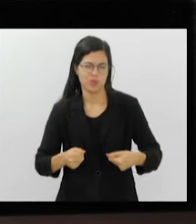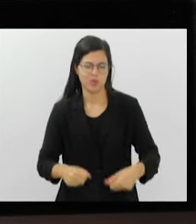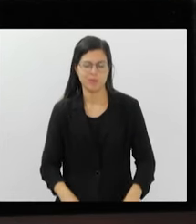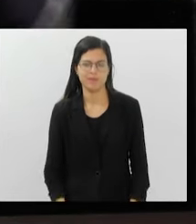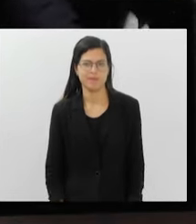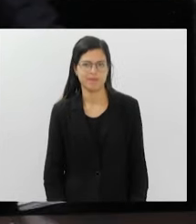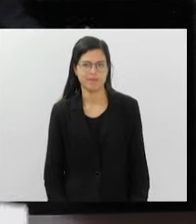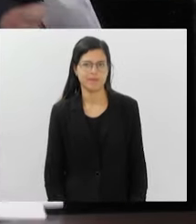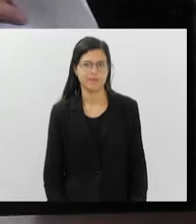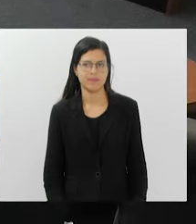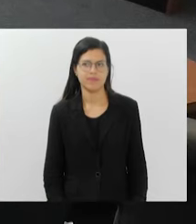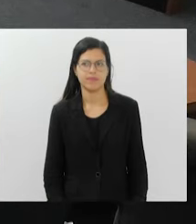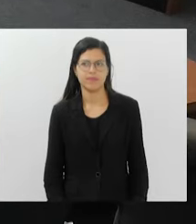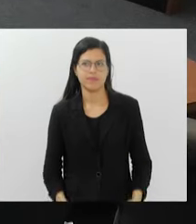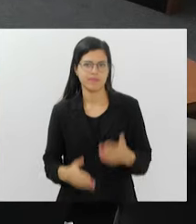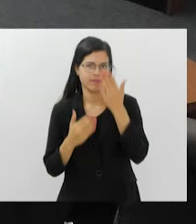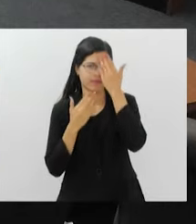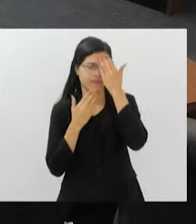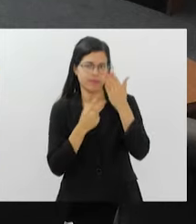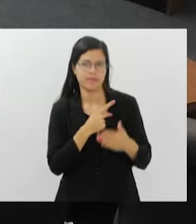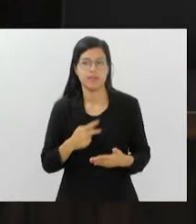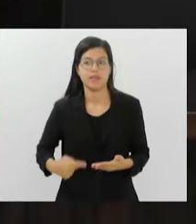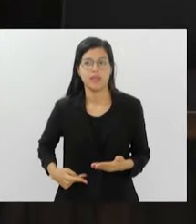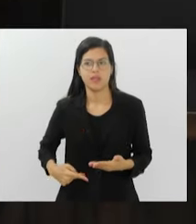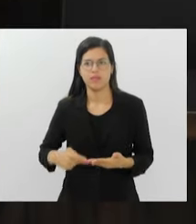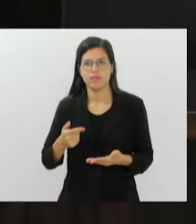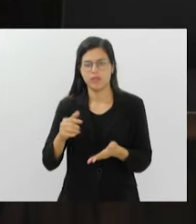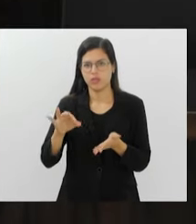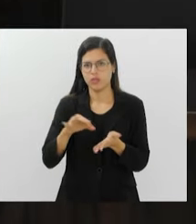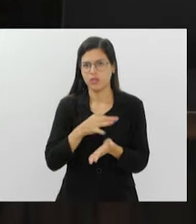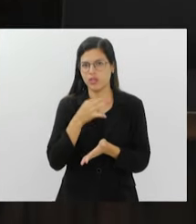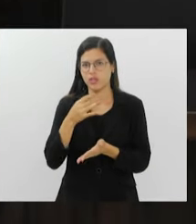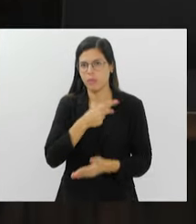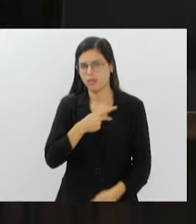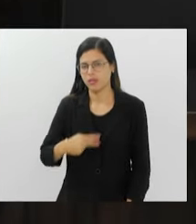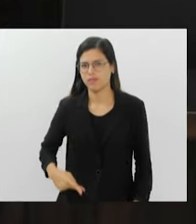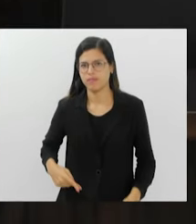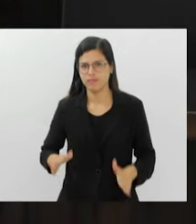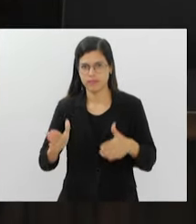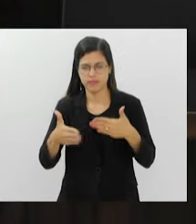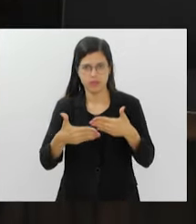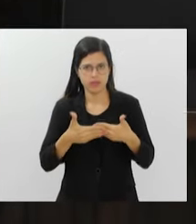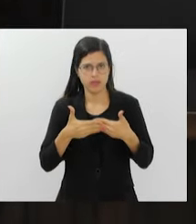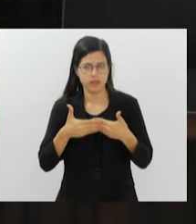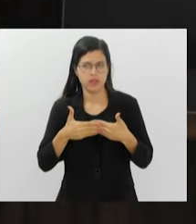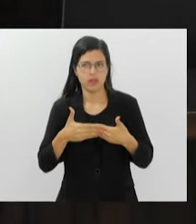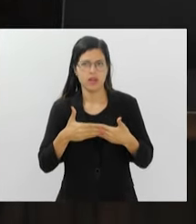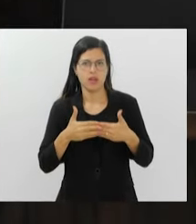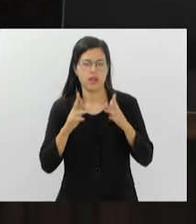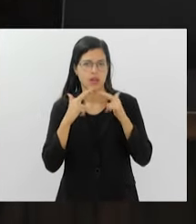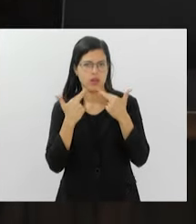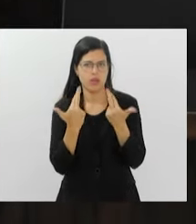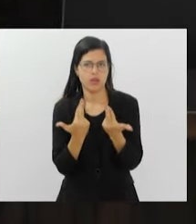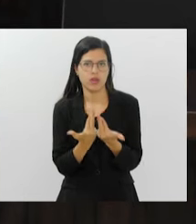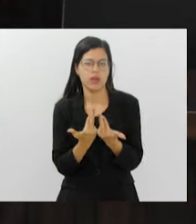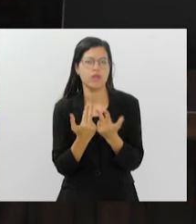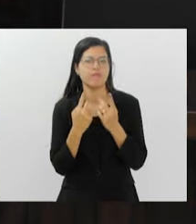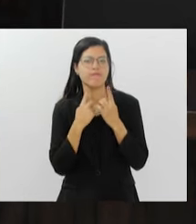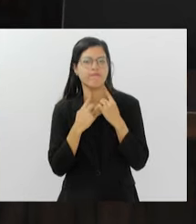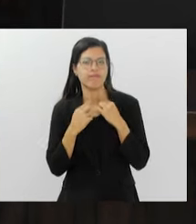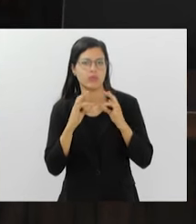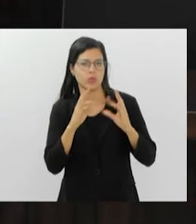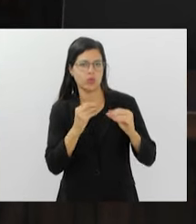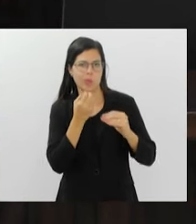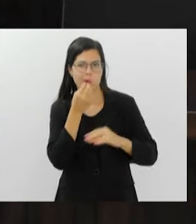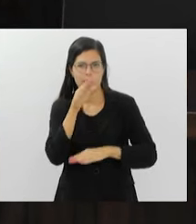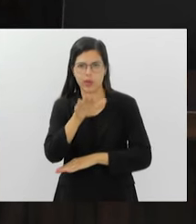Presidente não havendo mais oradores inscritos a presidência declara encerrada a presente sessão desejando a todos uma